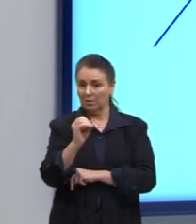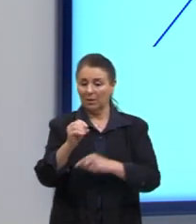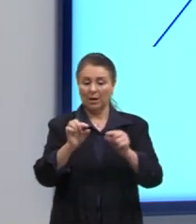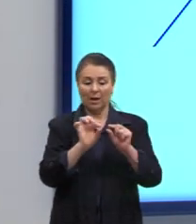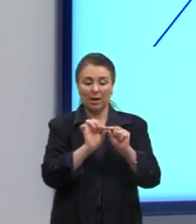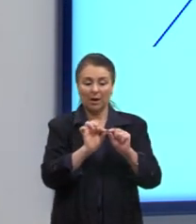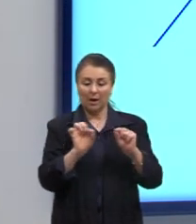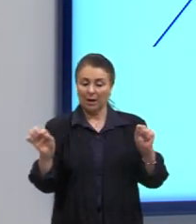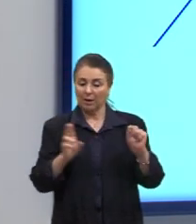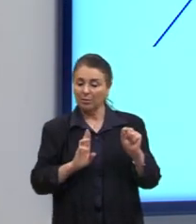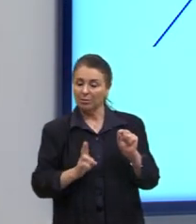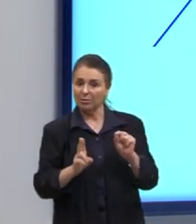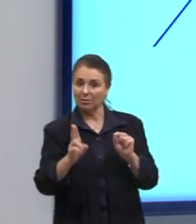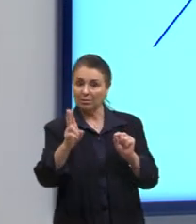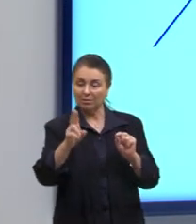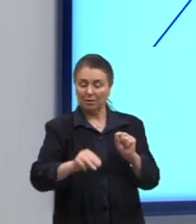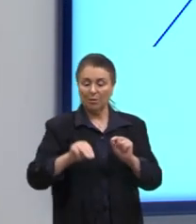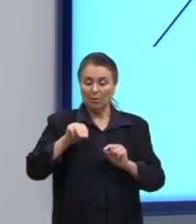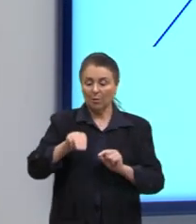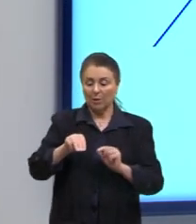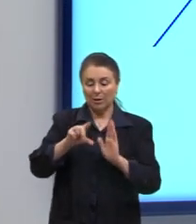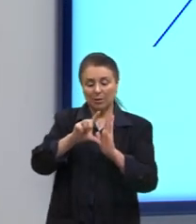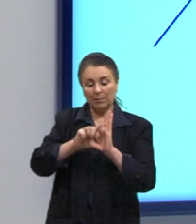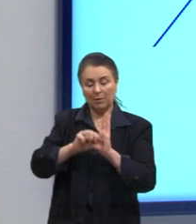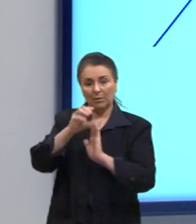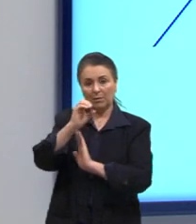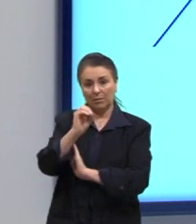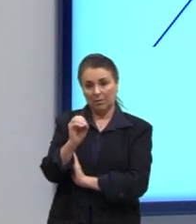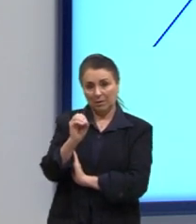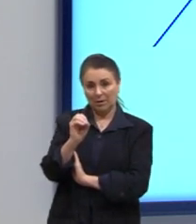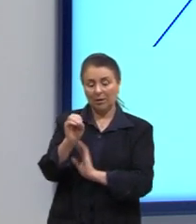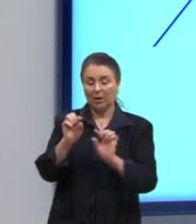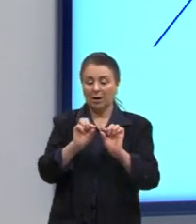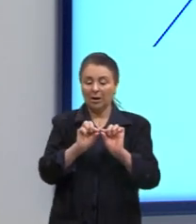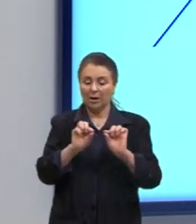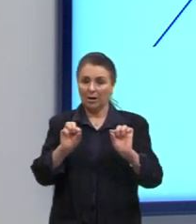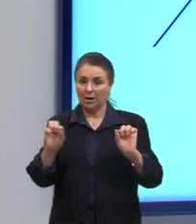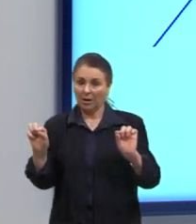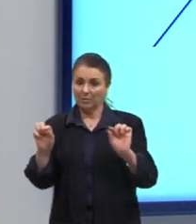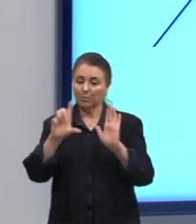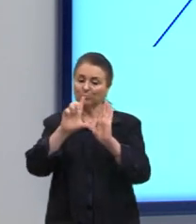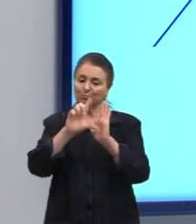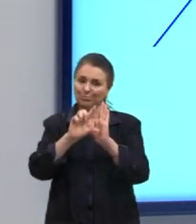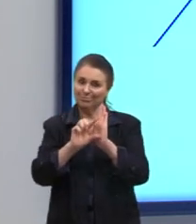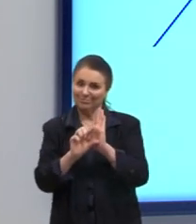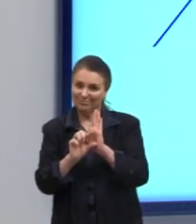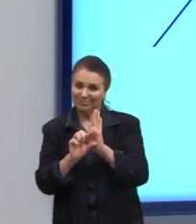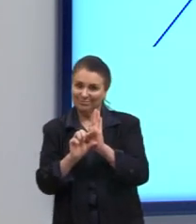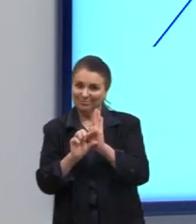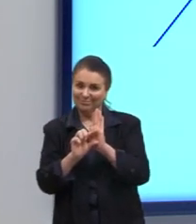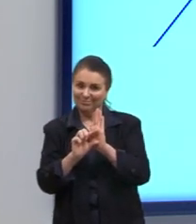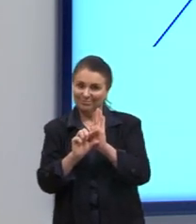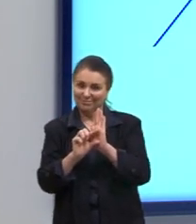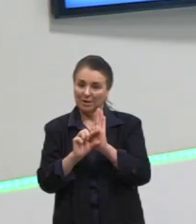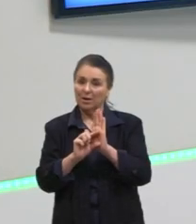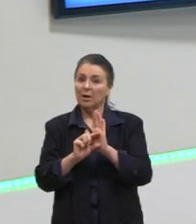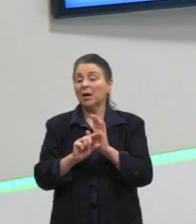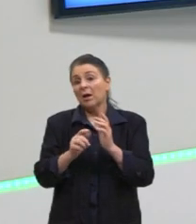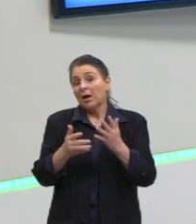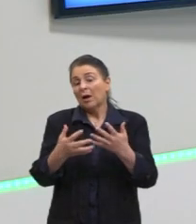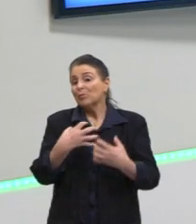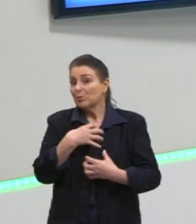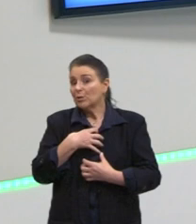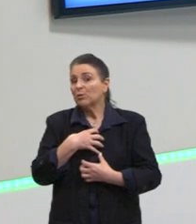E se o m for menor do que zero a nossa reta é decrescente Essas são as possíveis